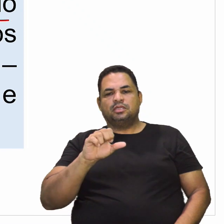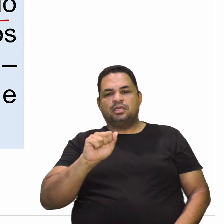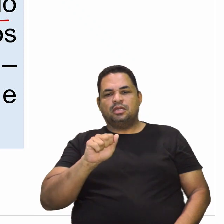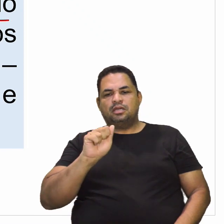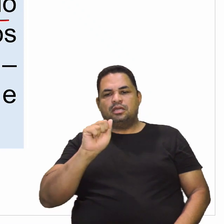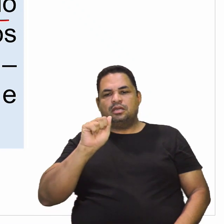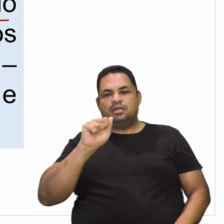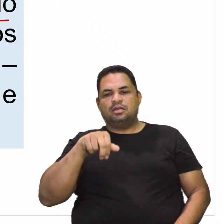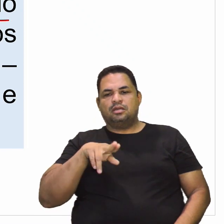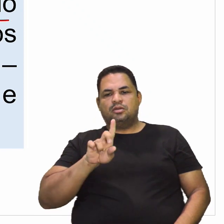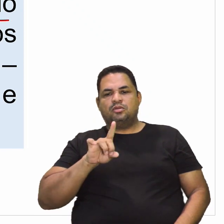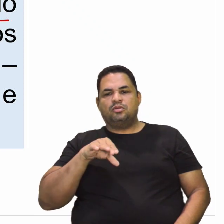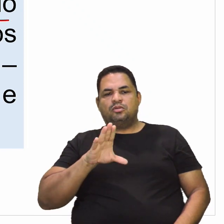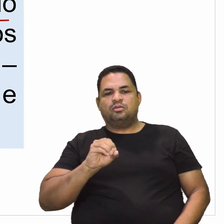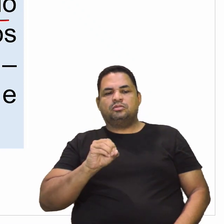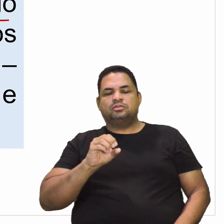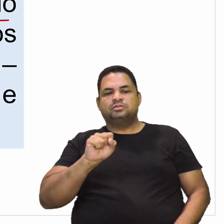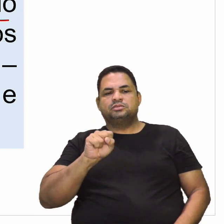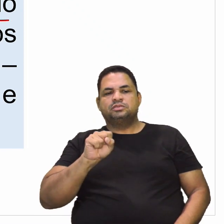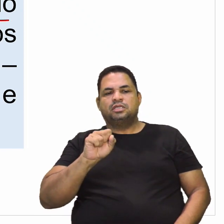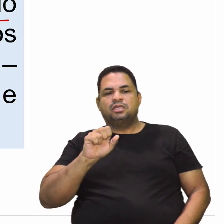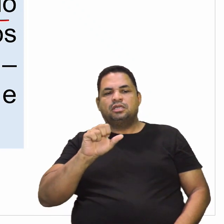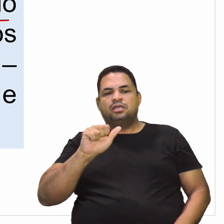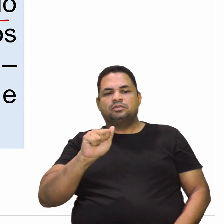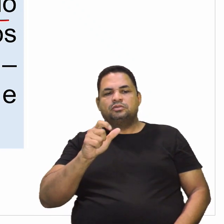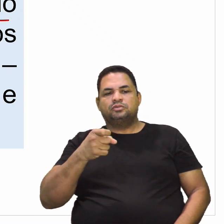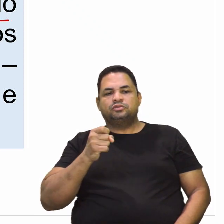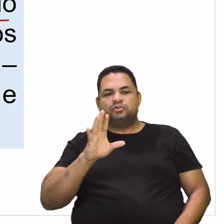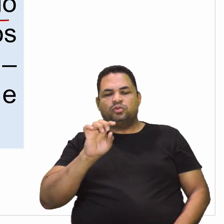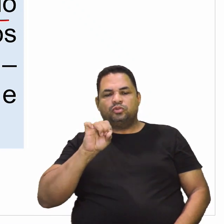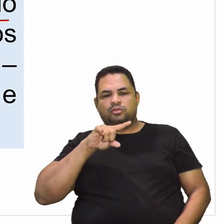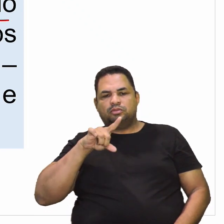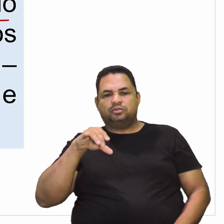no singular. Aí eu tenho saxões,